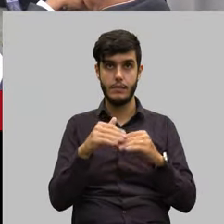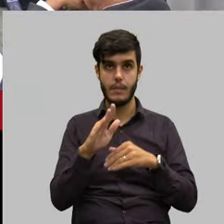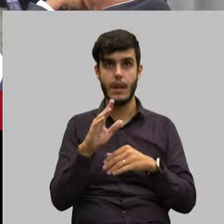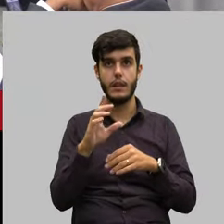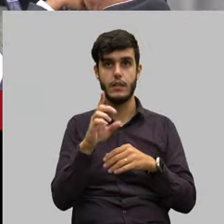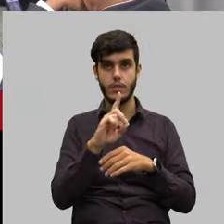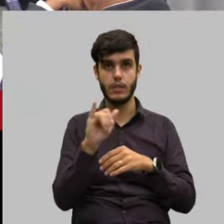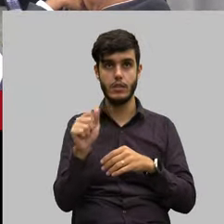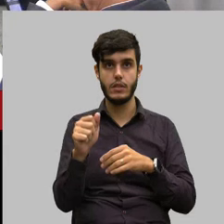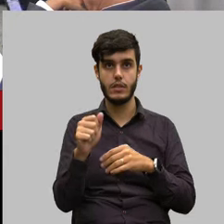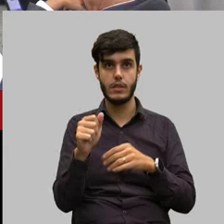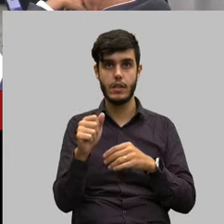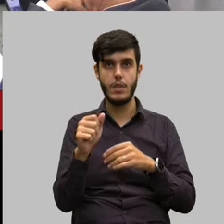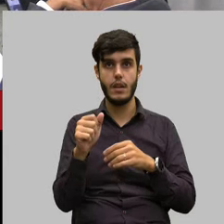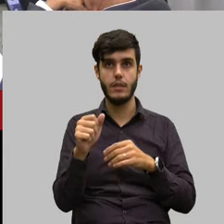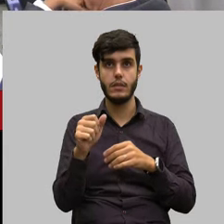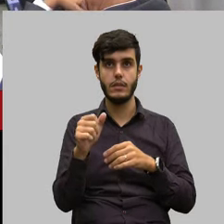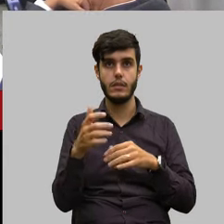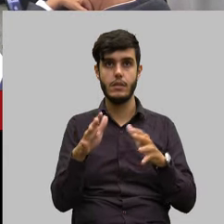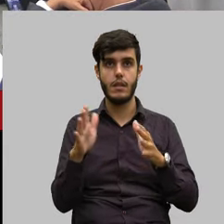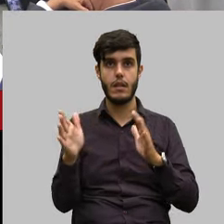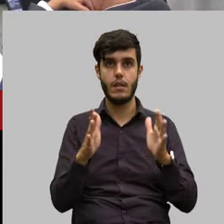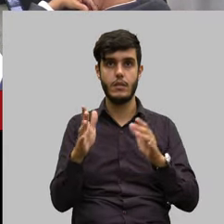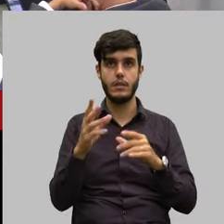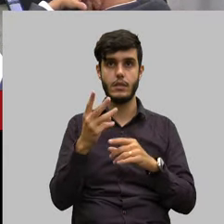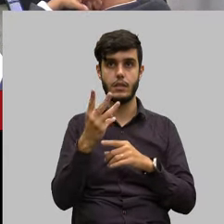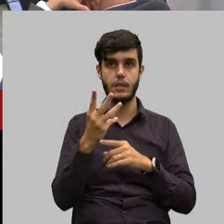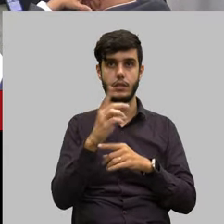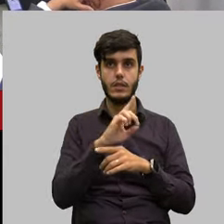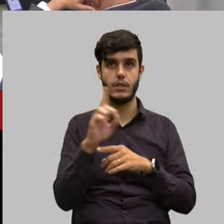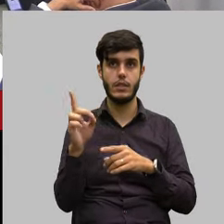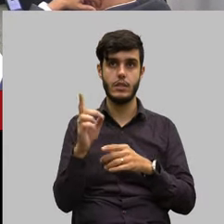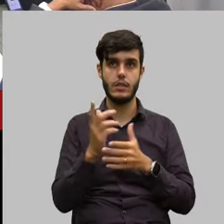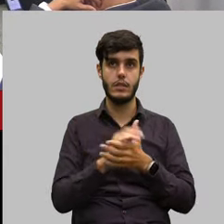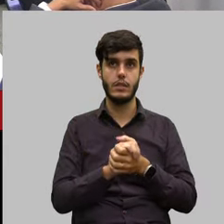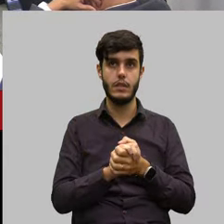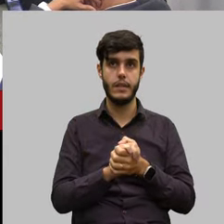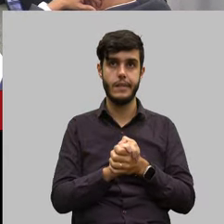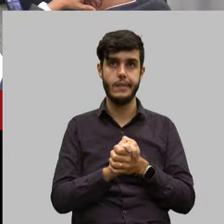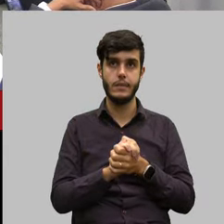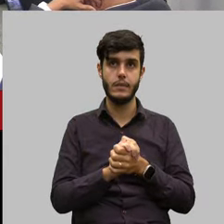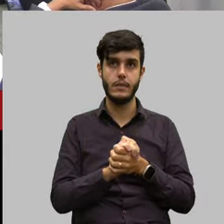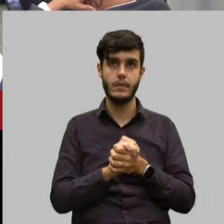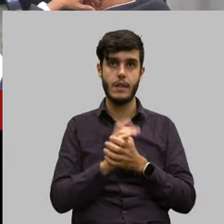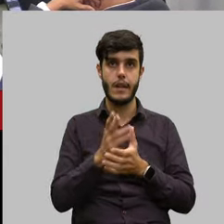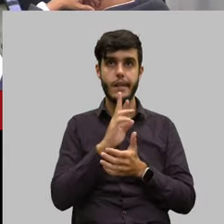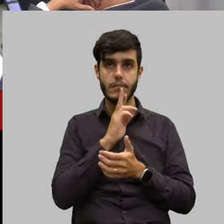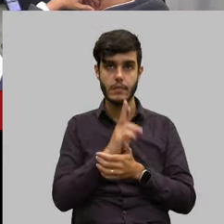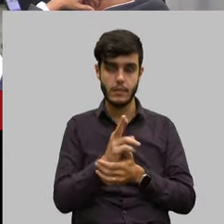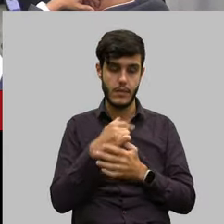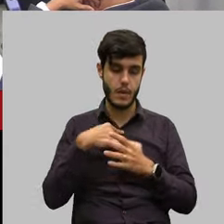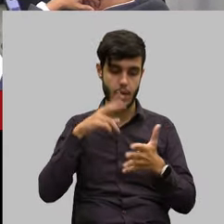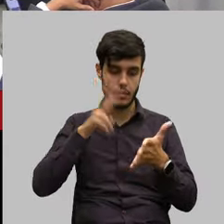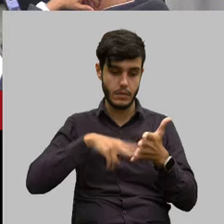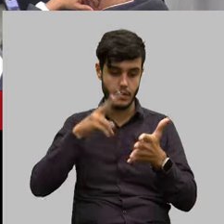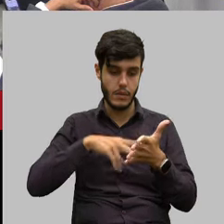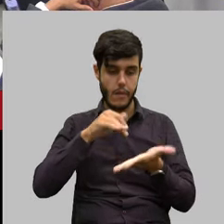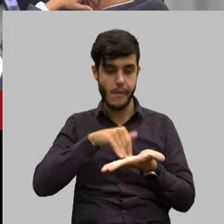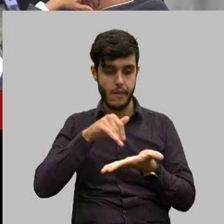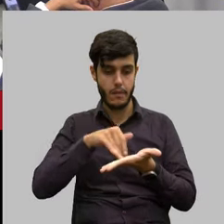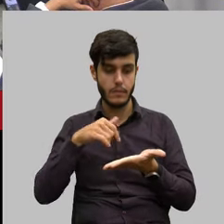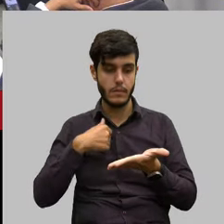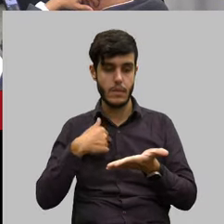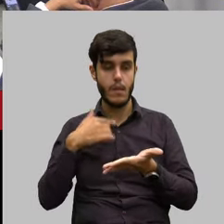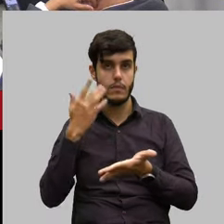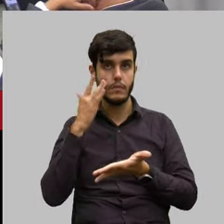mas quant tempo que o senhor tá lá eu tô há 3 meses bom então já era para ter tomar con já tô levantando aqui exatamente nós